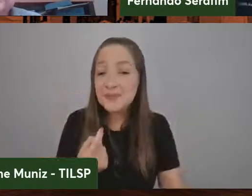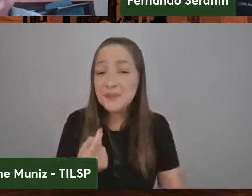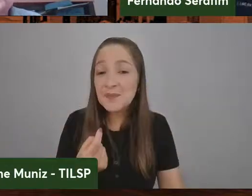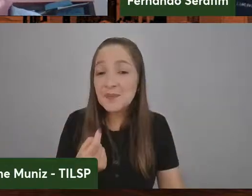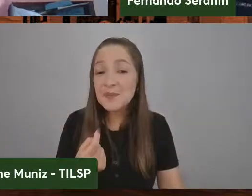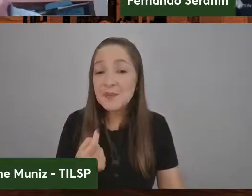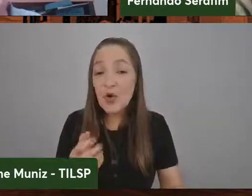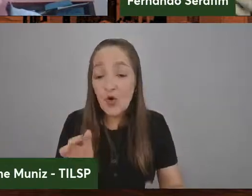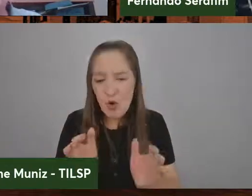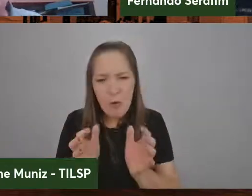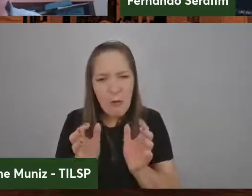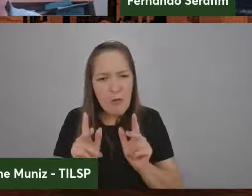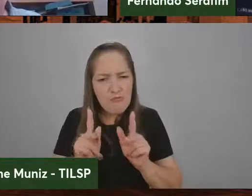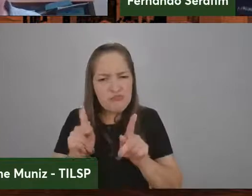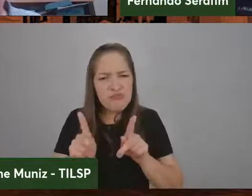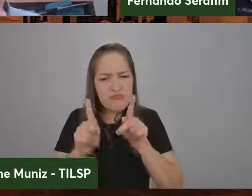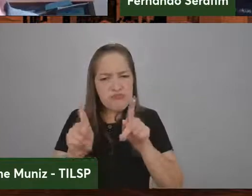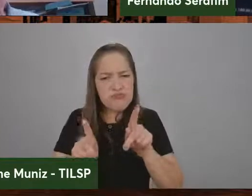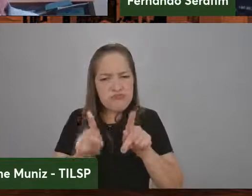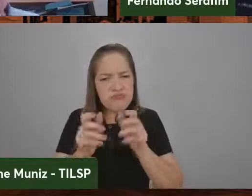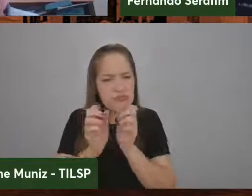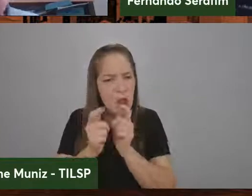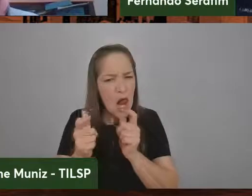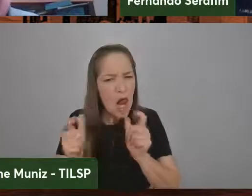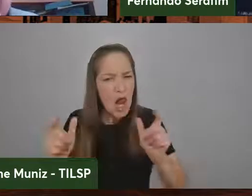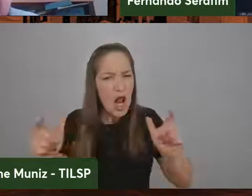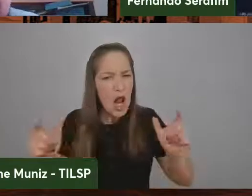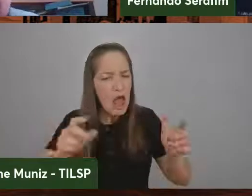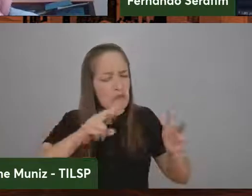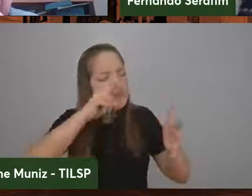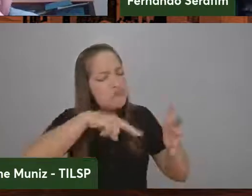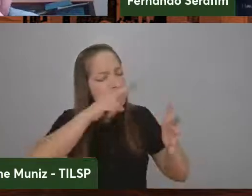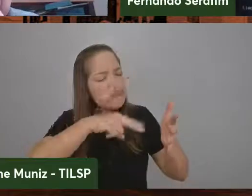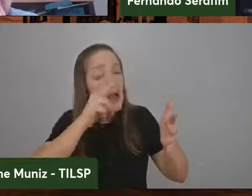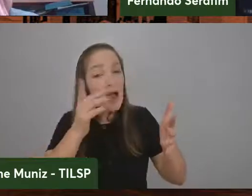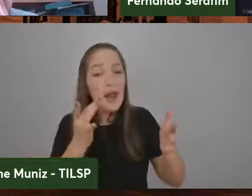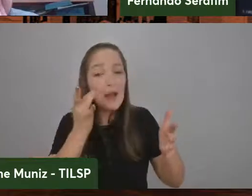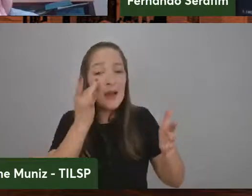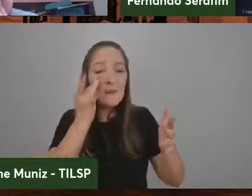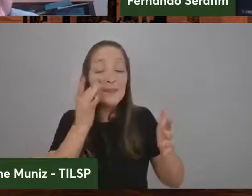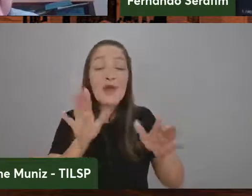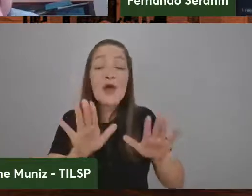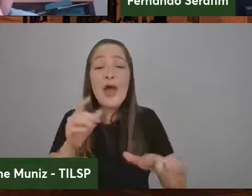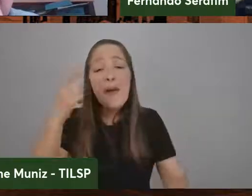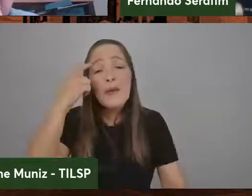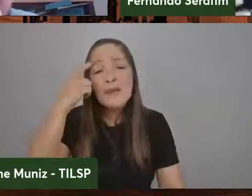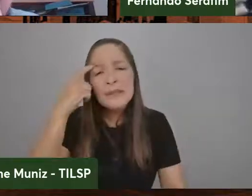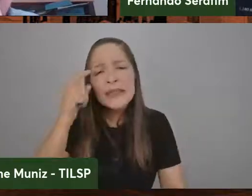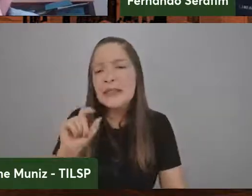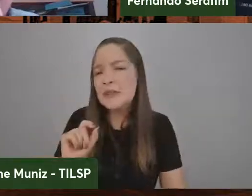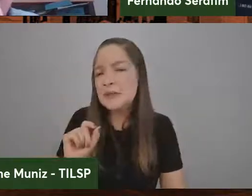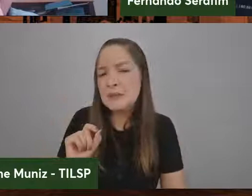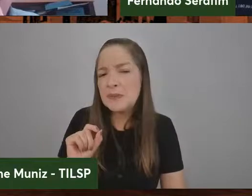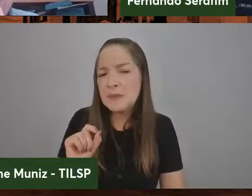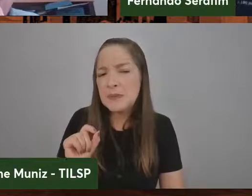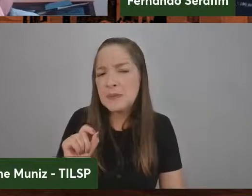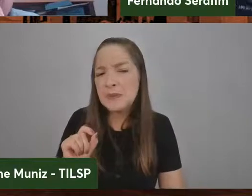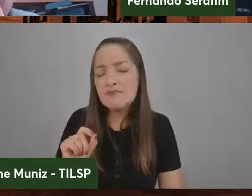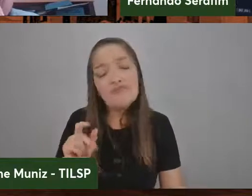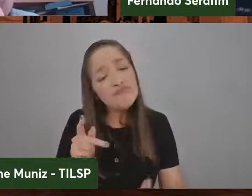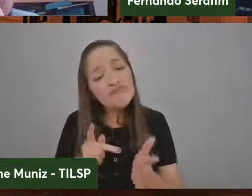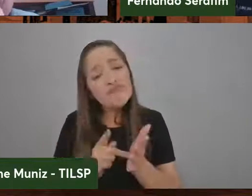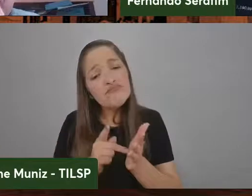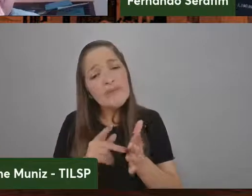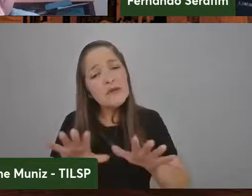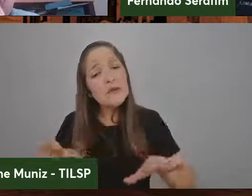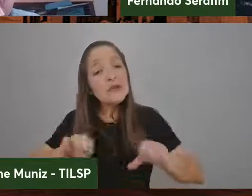um grande público, né, uma massa de leitores, telespectadores, enfim. Quando a gente pensa nisso tudo, a gente pensa, de fato, no